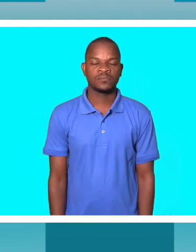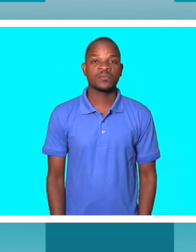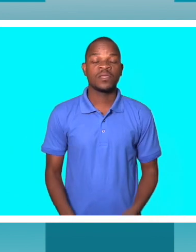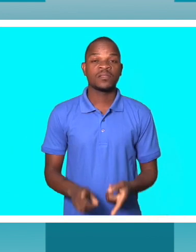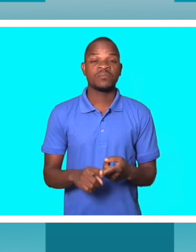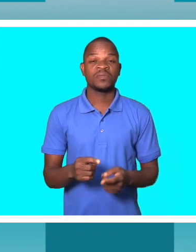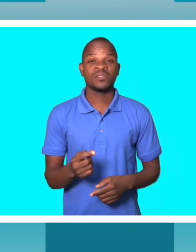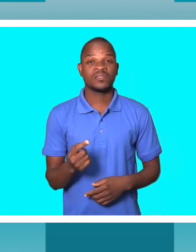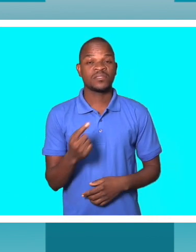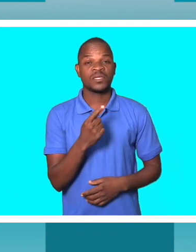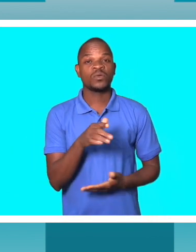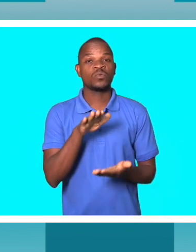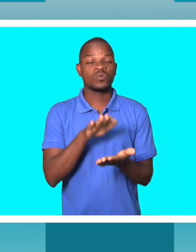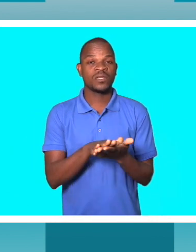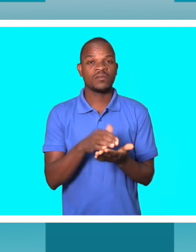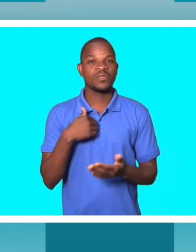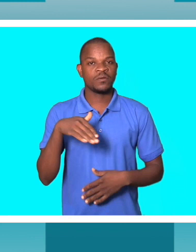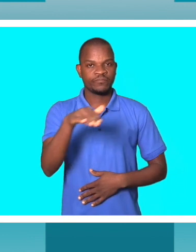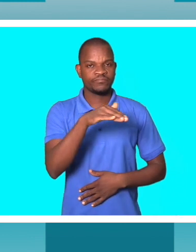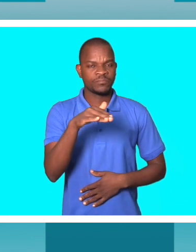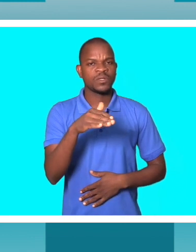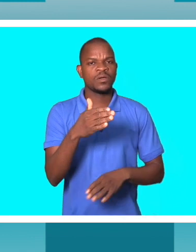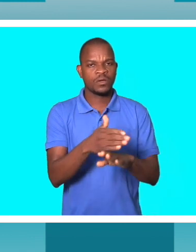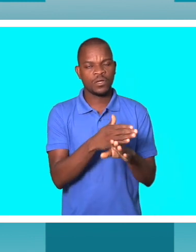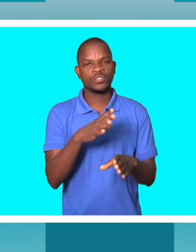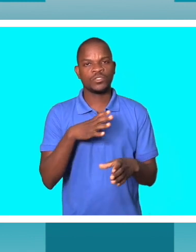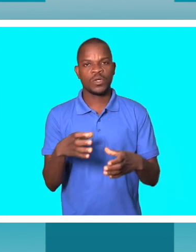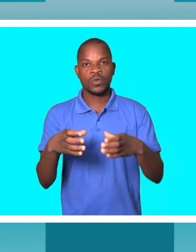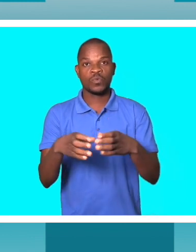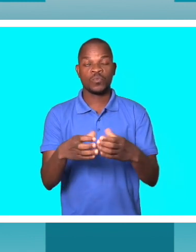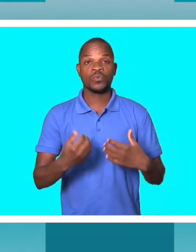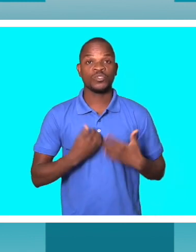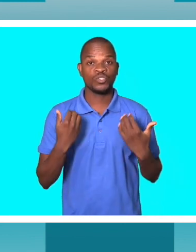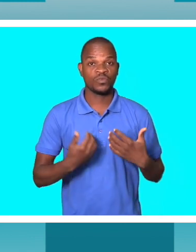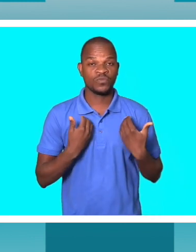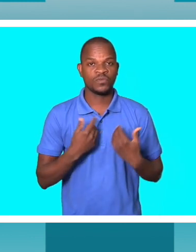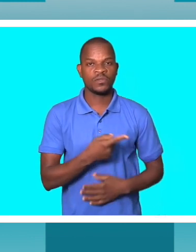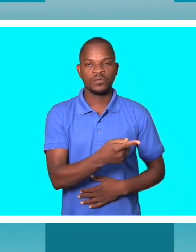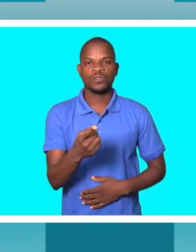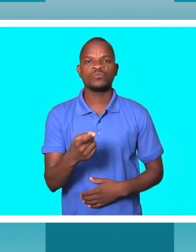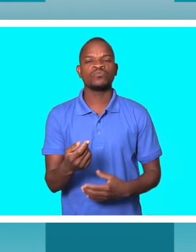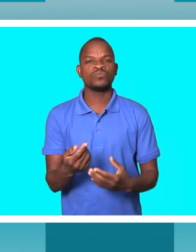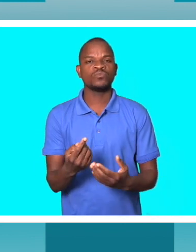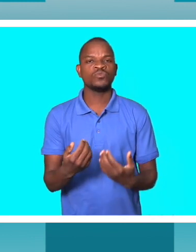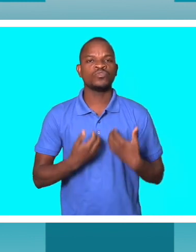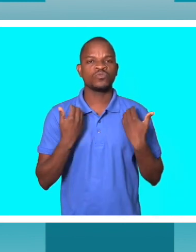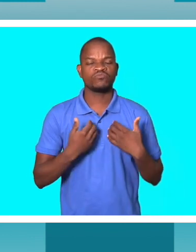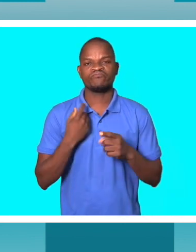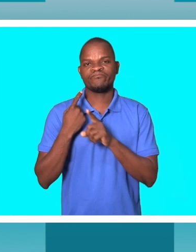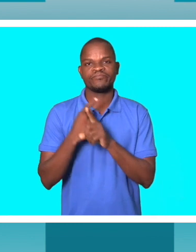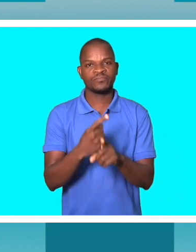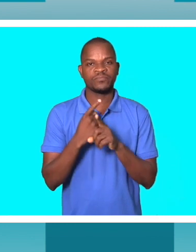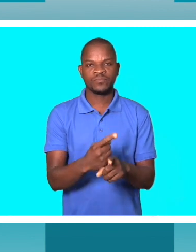Lá na minha comunidade, tínhamos um grupo de jovens, em que esse grupo de jovens participava